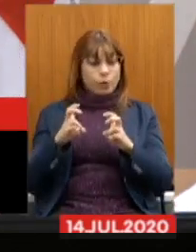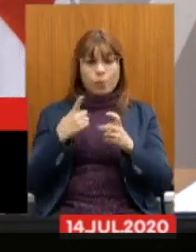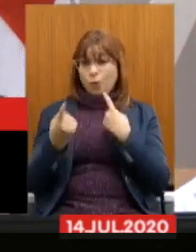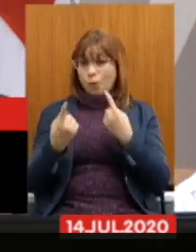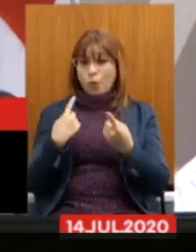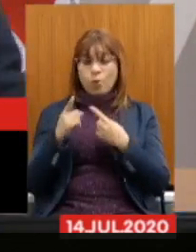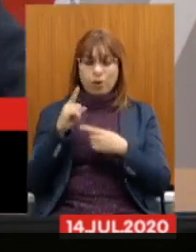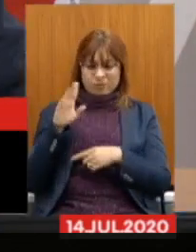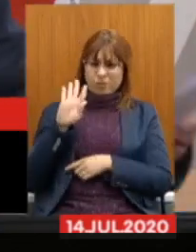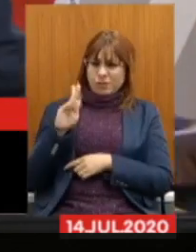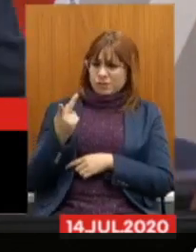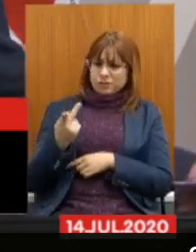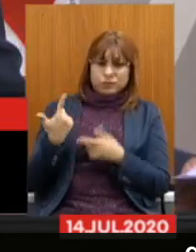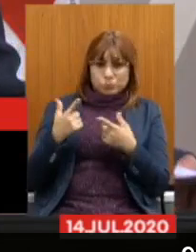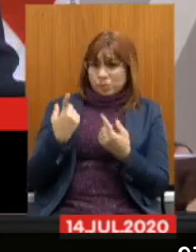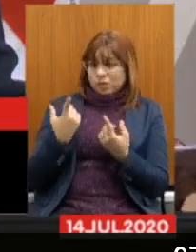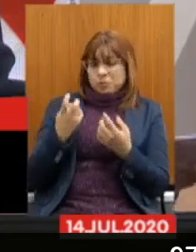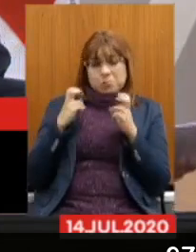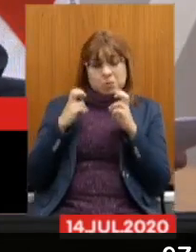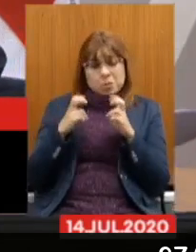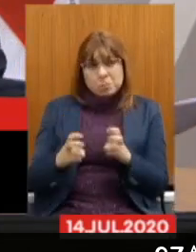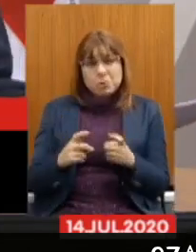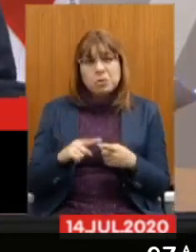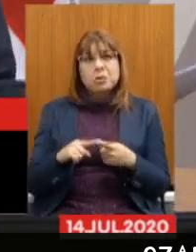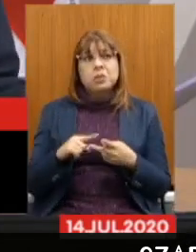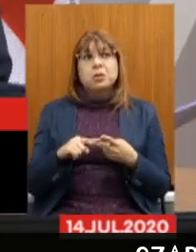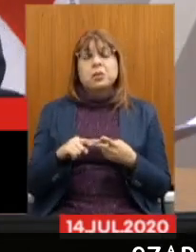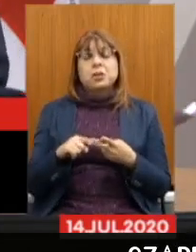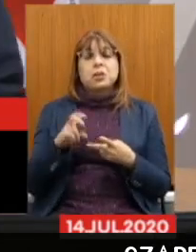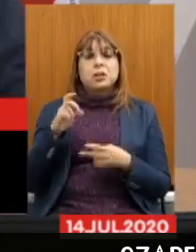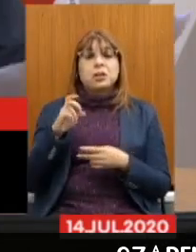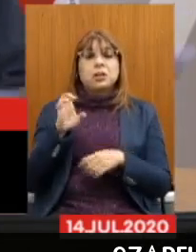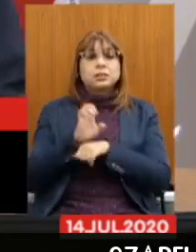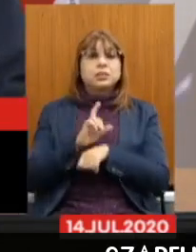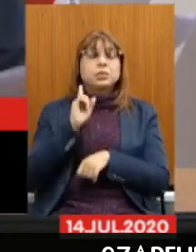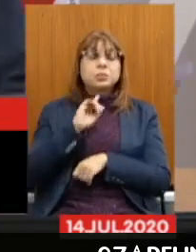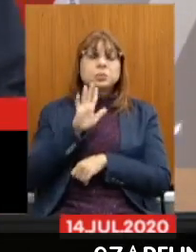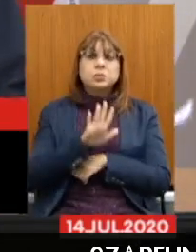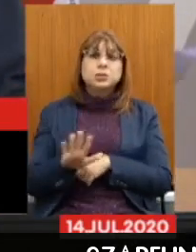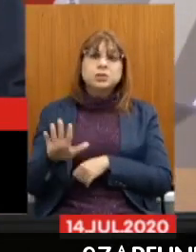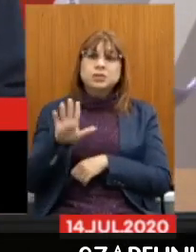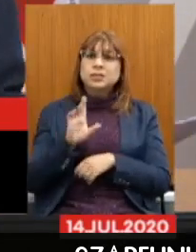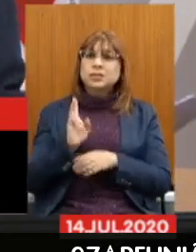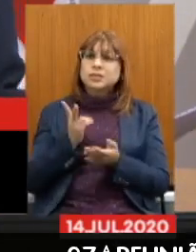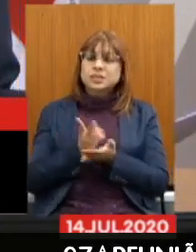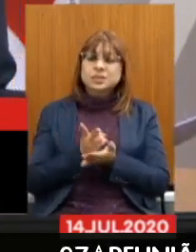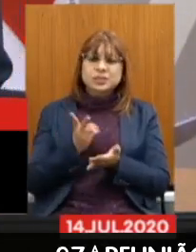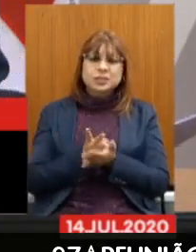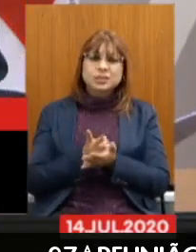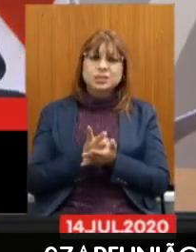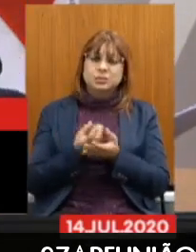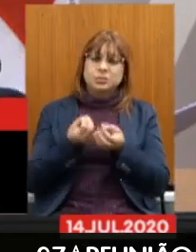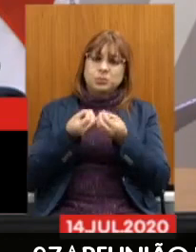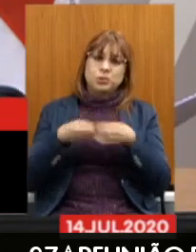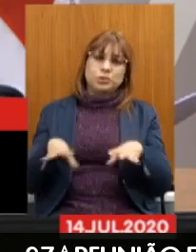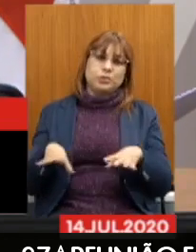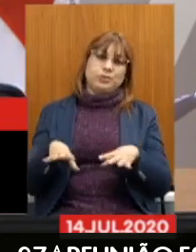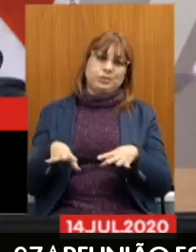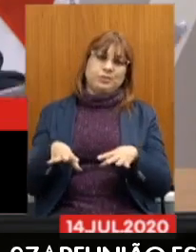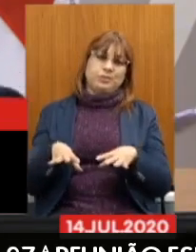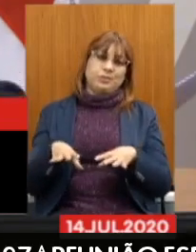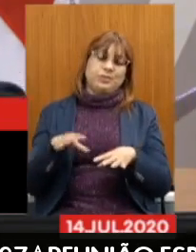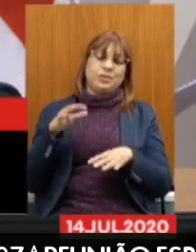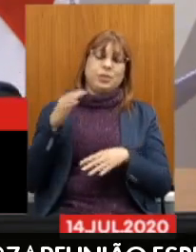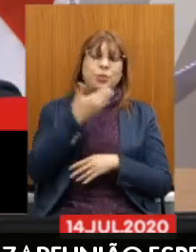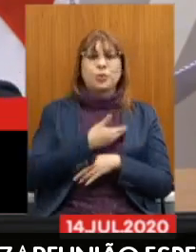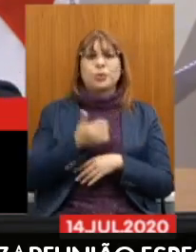exemplo, nós não temos metrô. O estado de Minas é sempre prejudicado pelo governo federal.